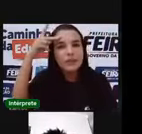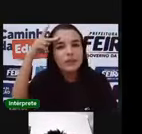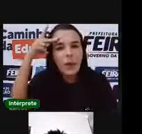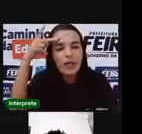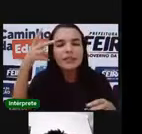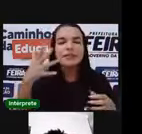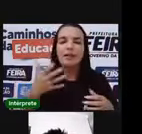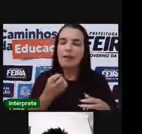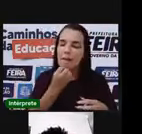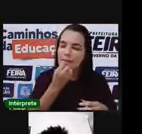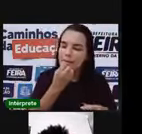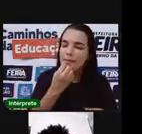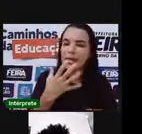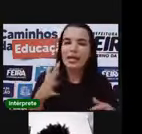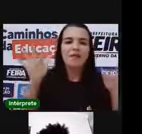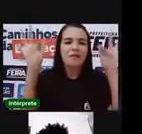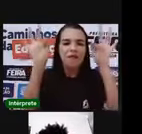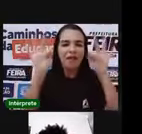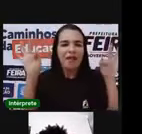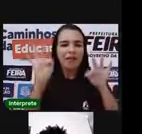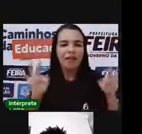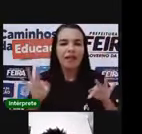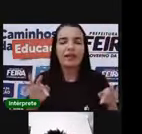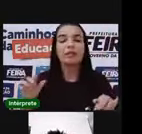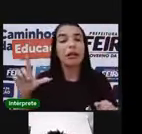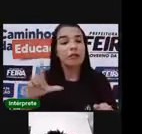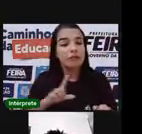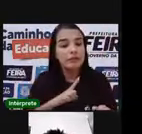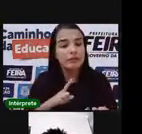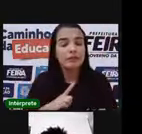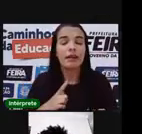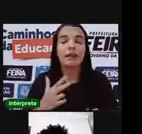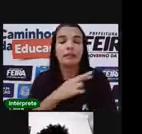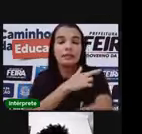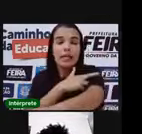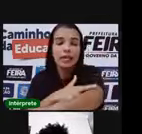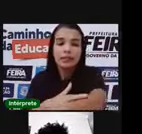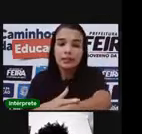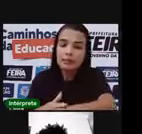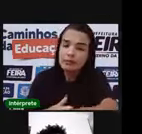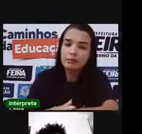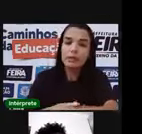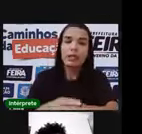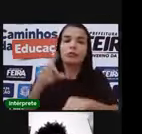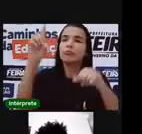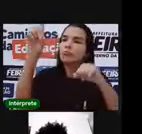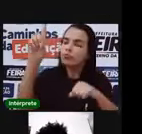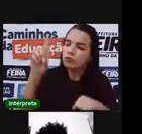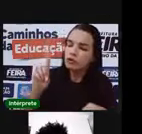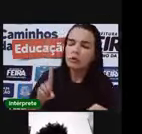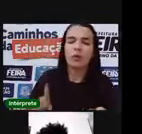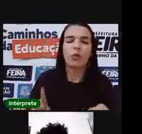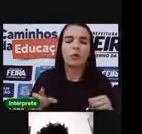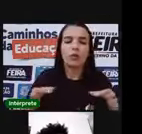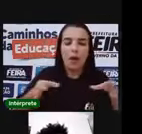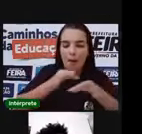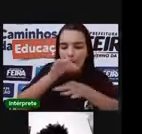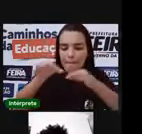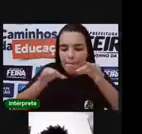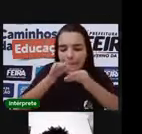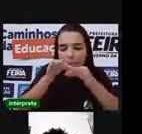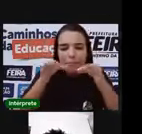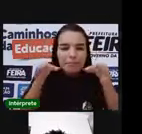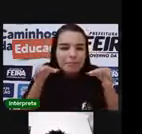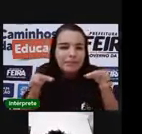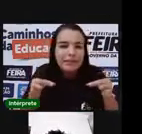felizes, que merecem ter dignidade, que merecem ter, né, um presente, um momento presente